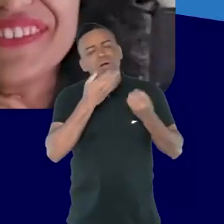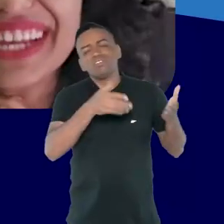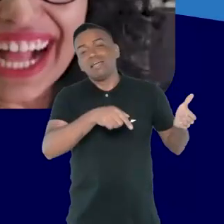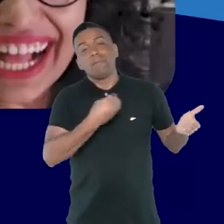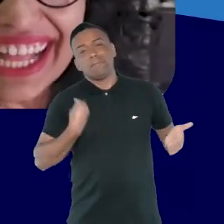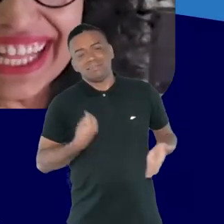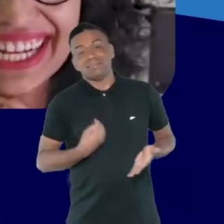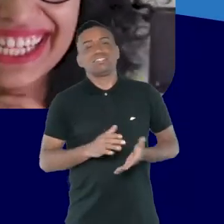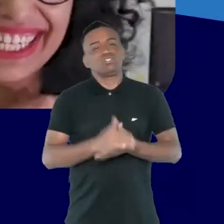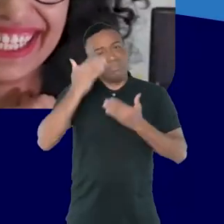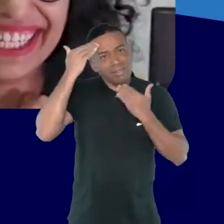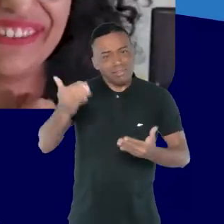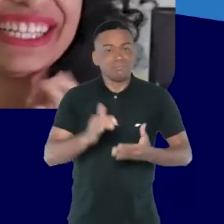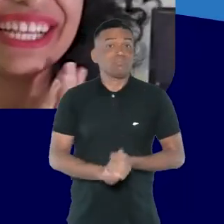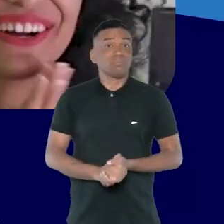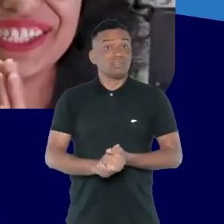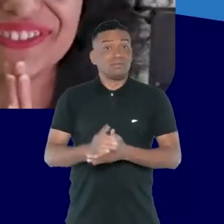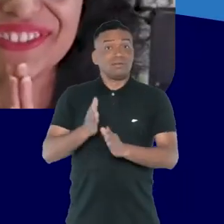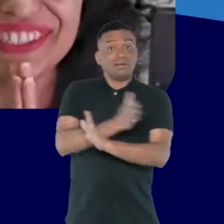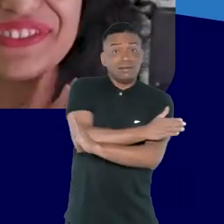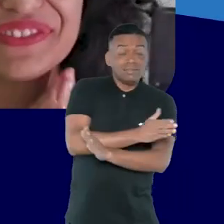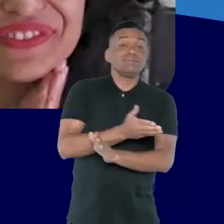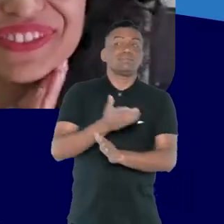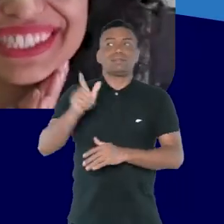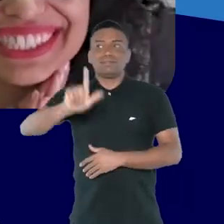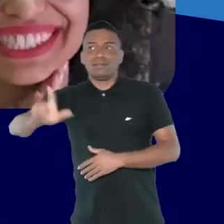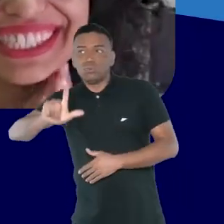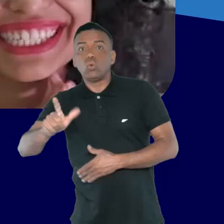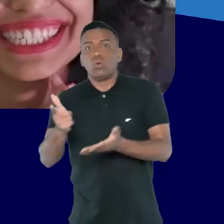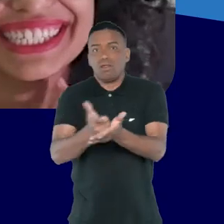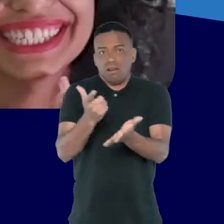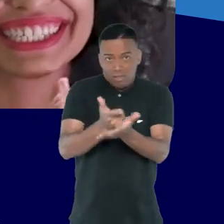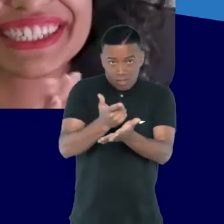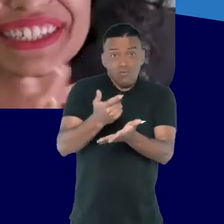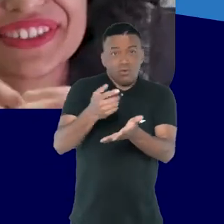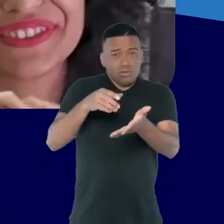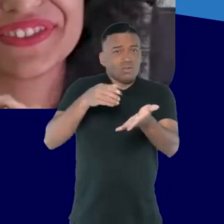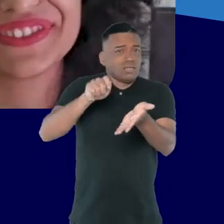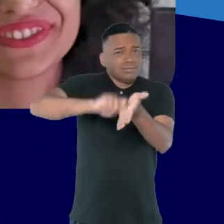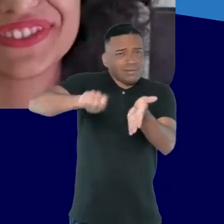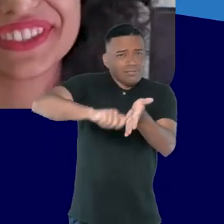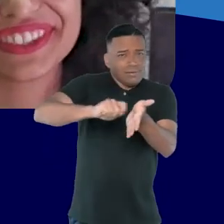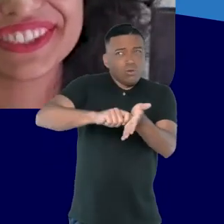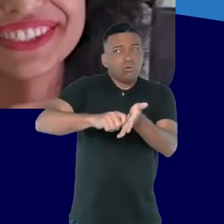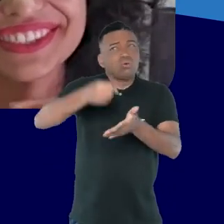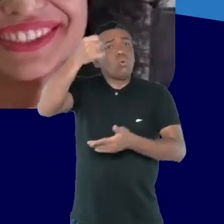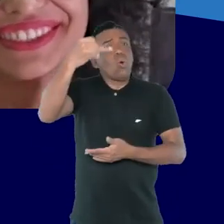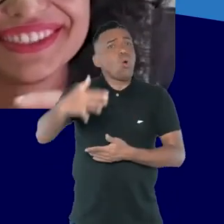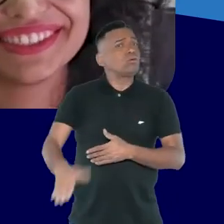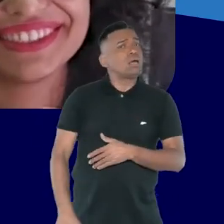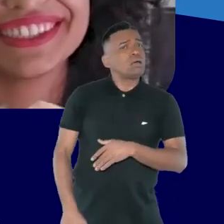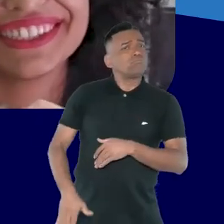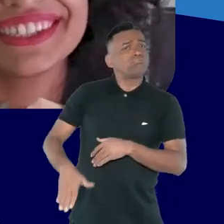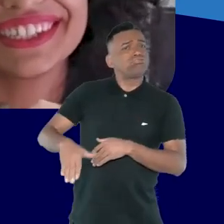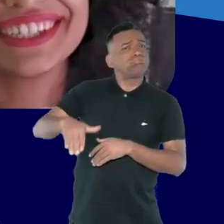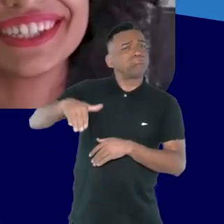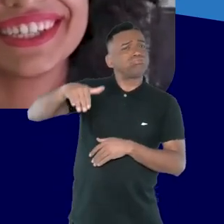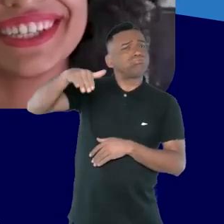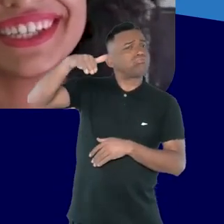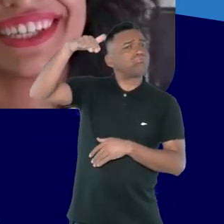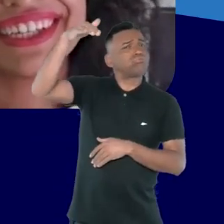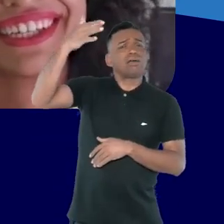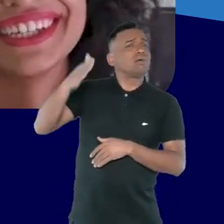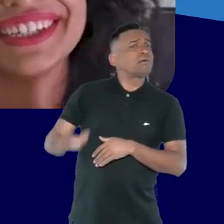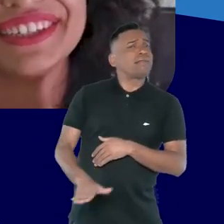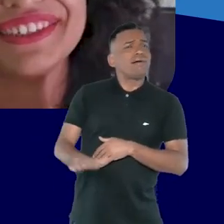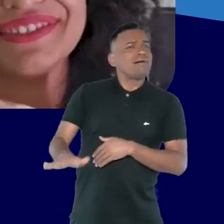primeiro retângulo está a apresentadora Josane Faleiro, uma mulher branca de cabelos loiros lisos, cujo comprimento lhe passa um pouco os ombros. Ela